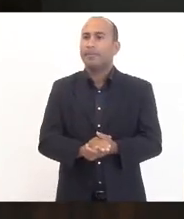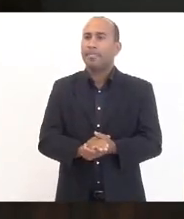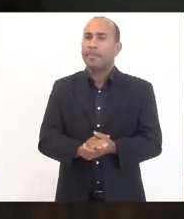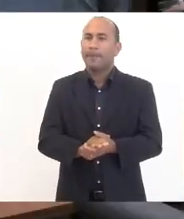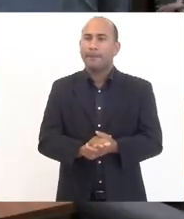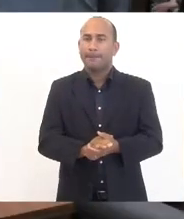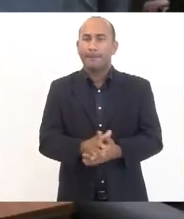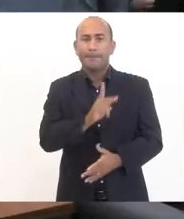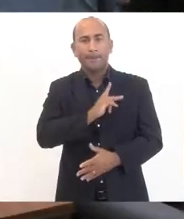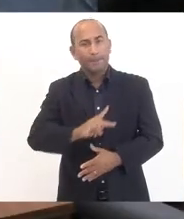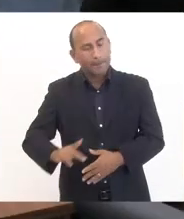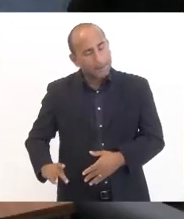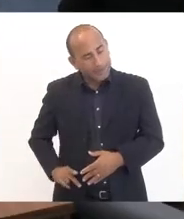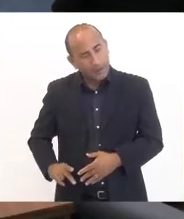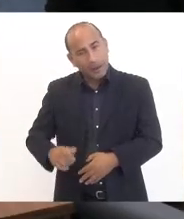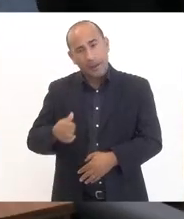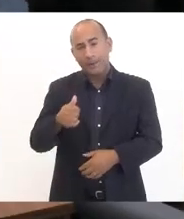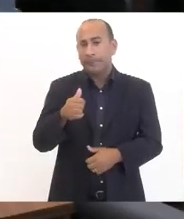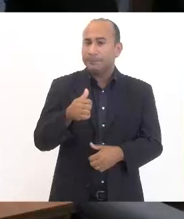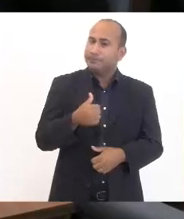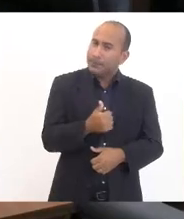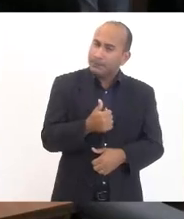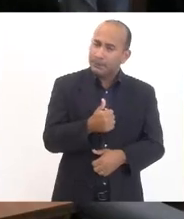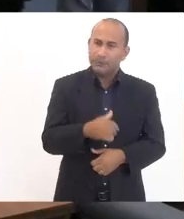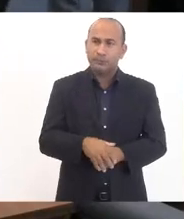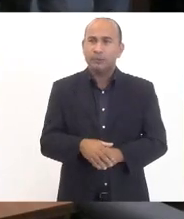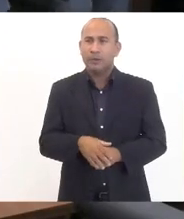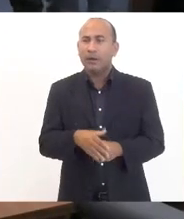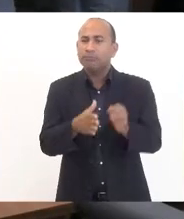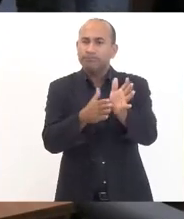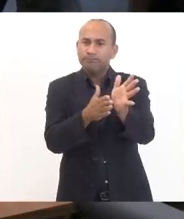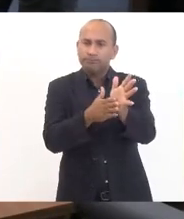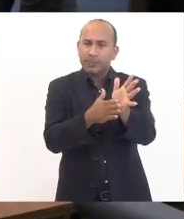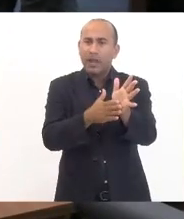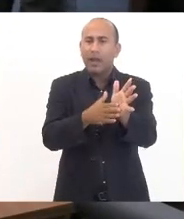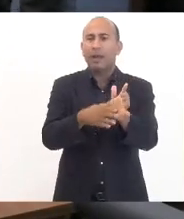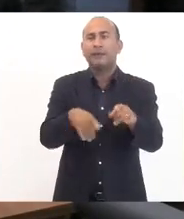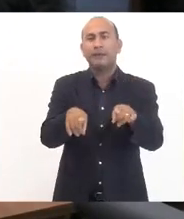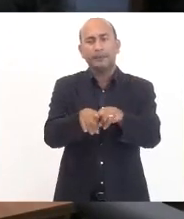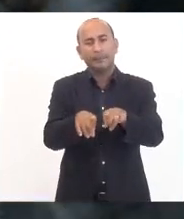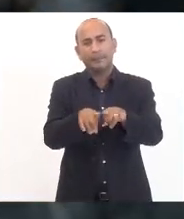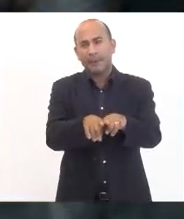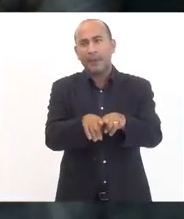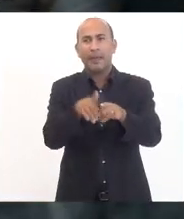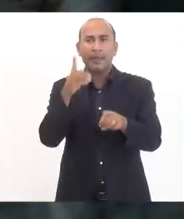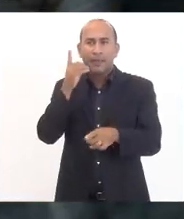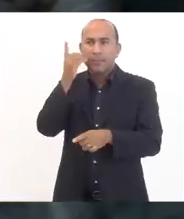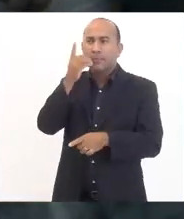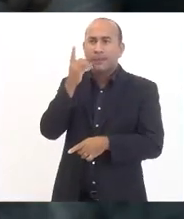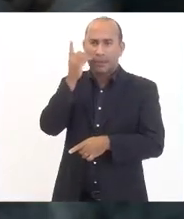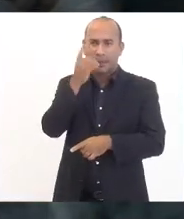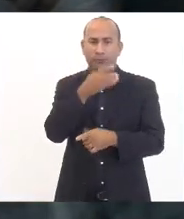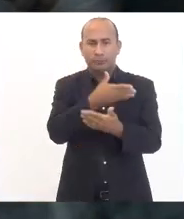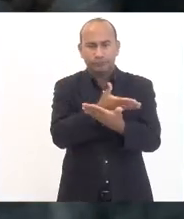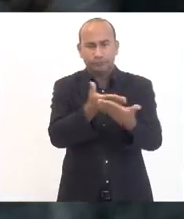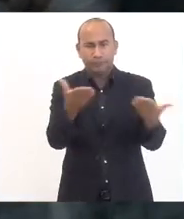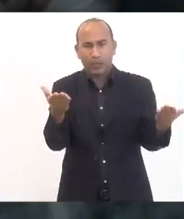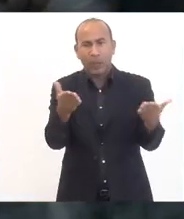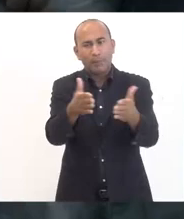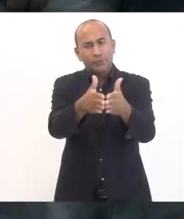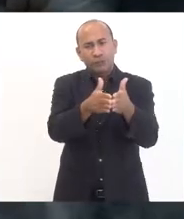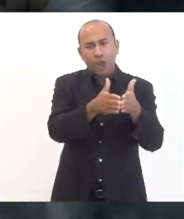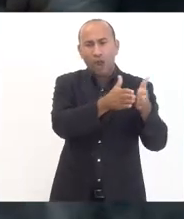Presidente, primeiro saudando Vossa Excelência e os demais deputados. Eu pedi pela ordem aqui na